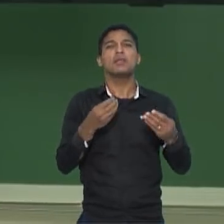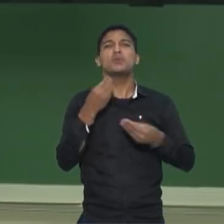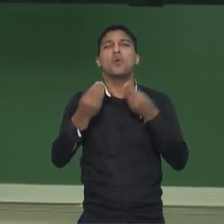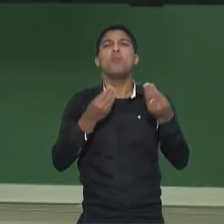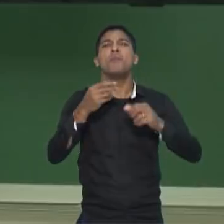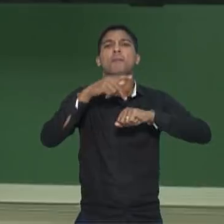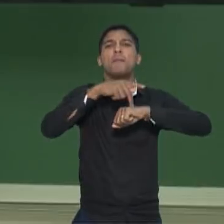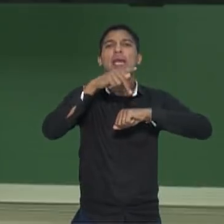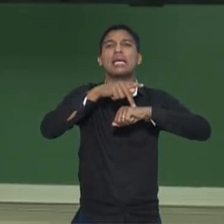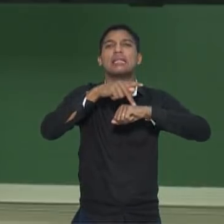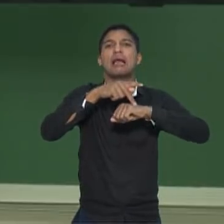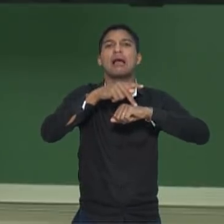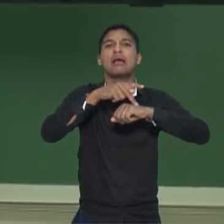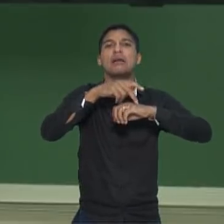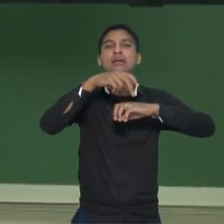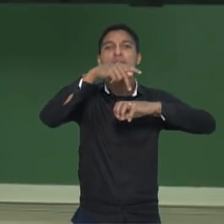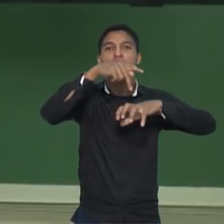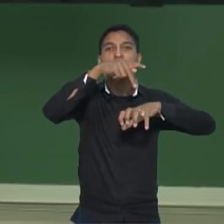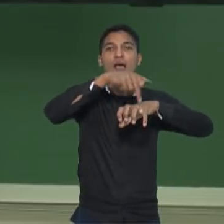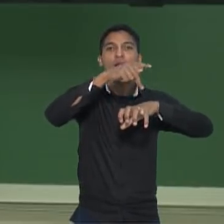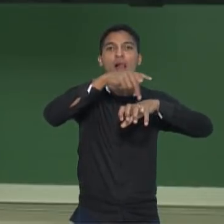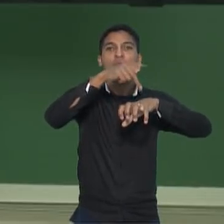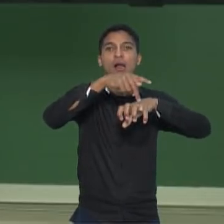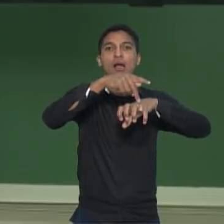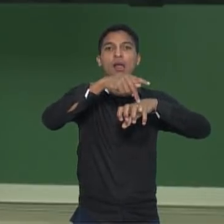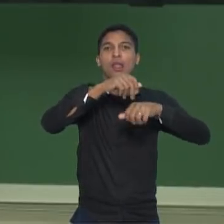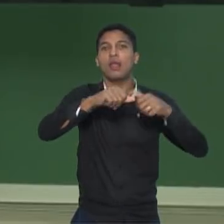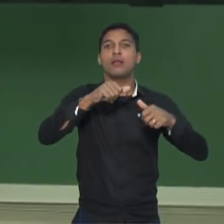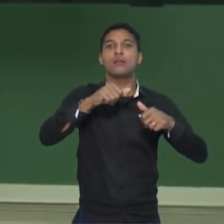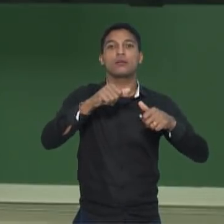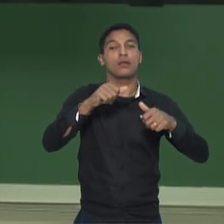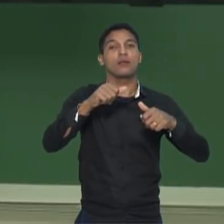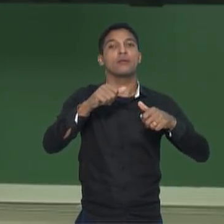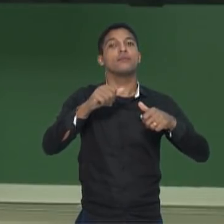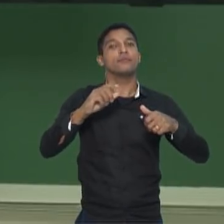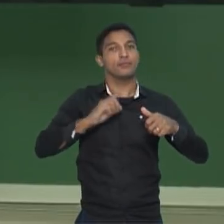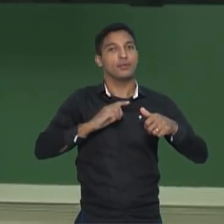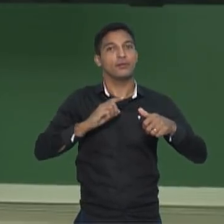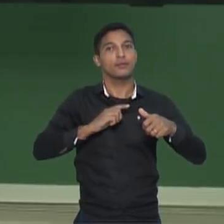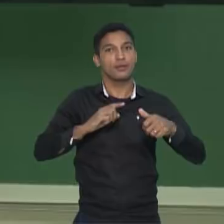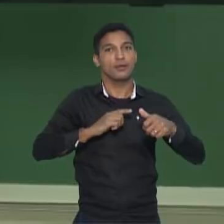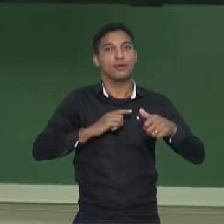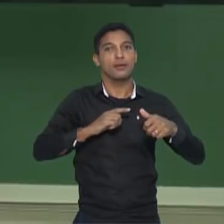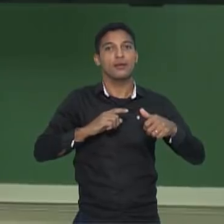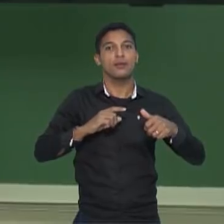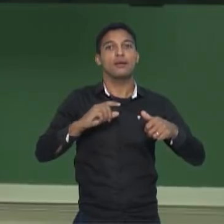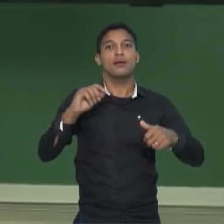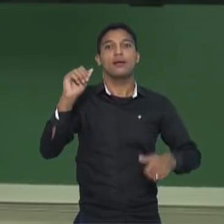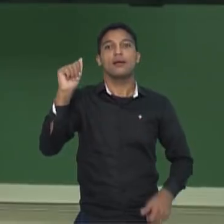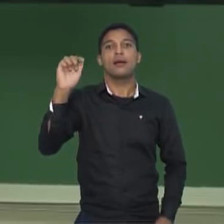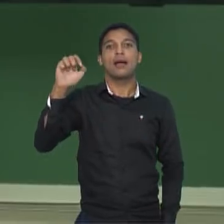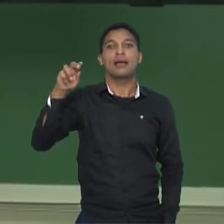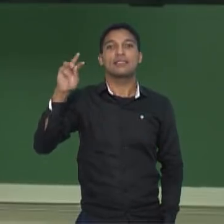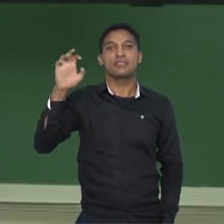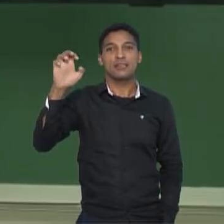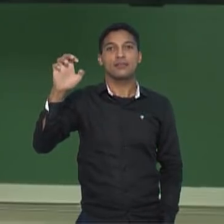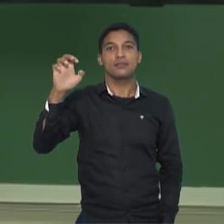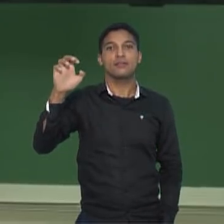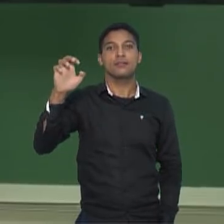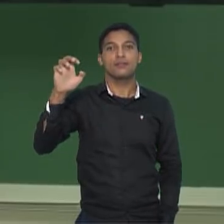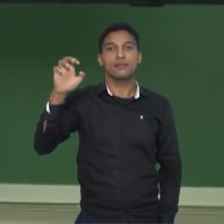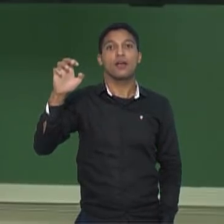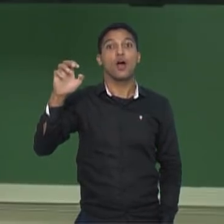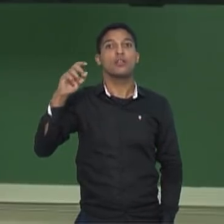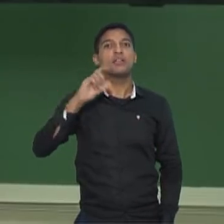a água, da chuva, do mar, do rio. Você pode ter a ação dos próprios seres vivos